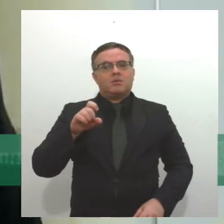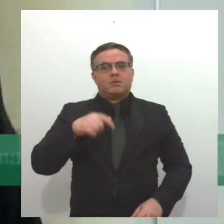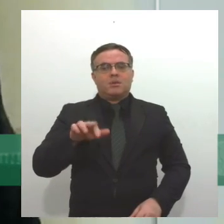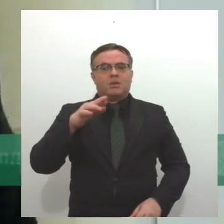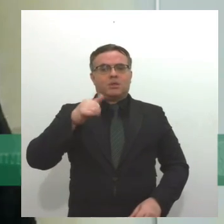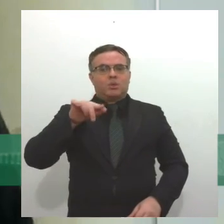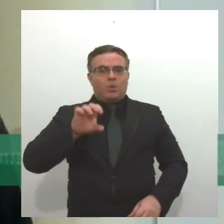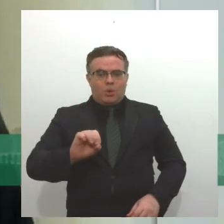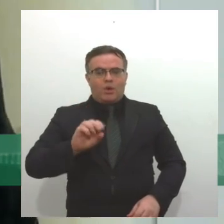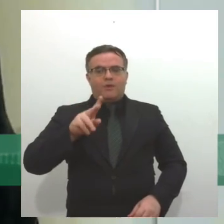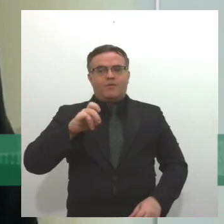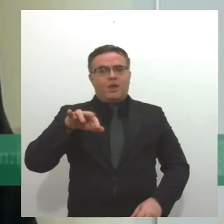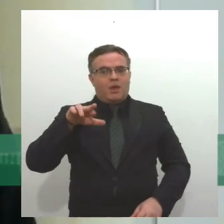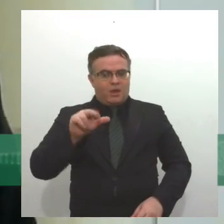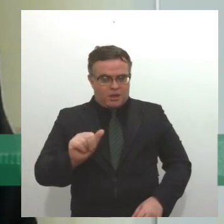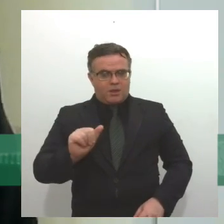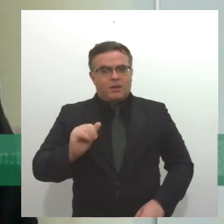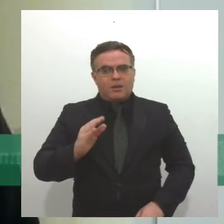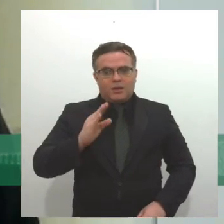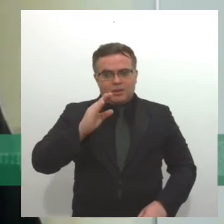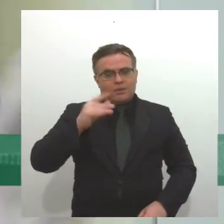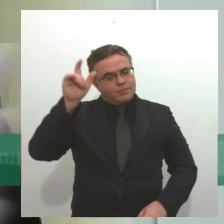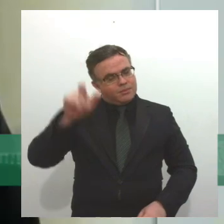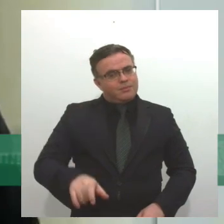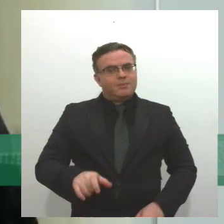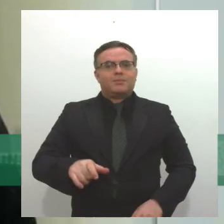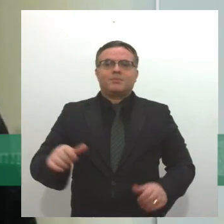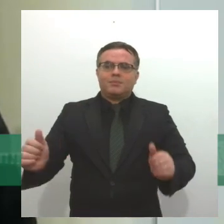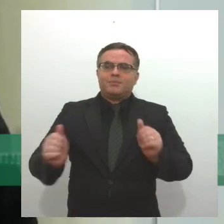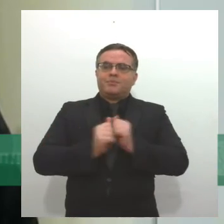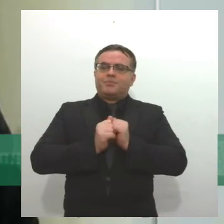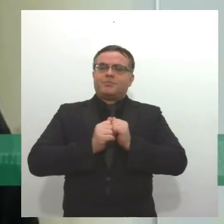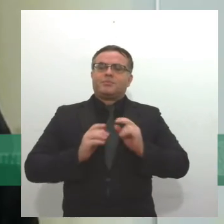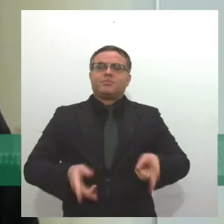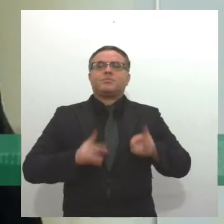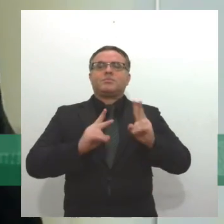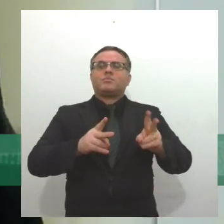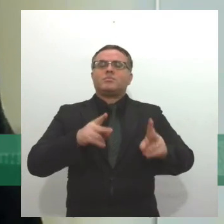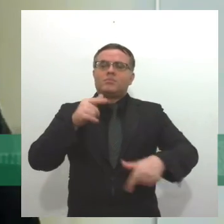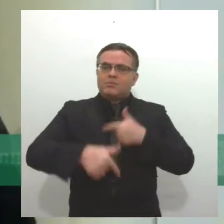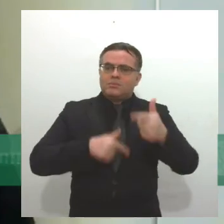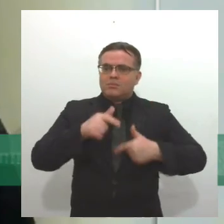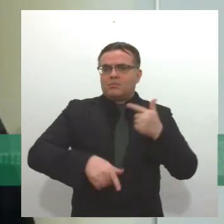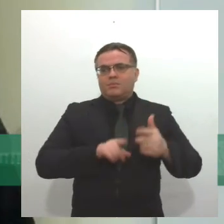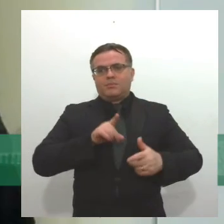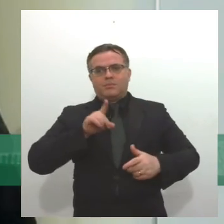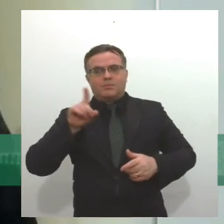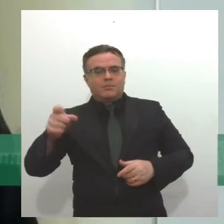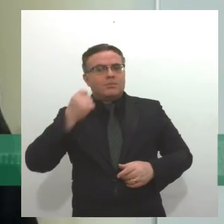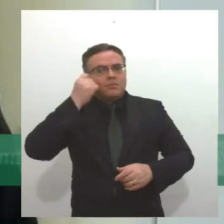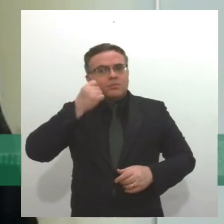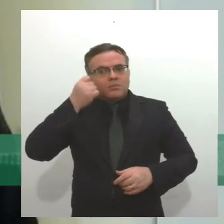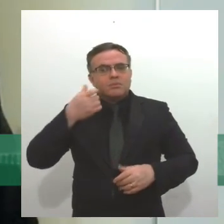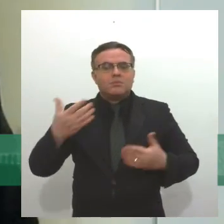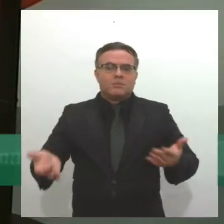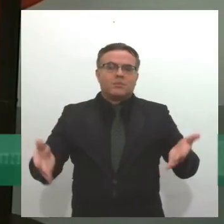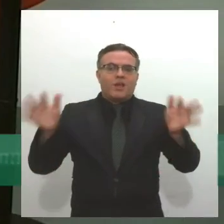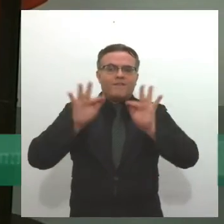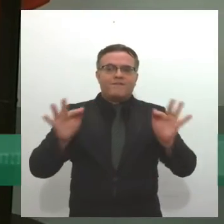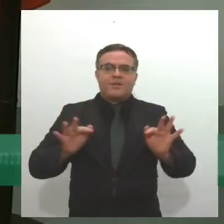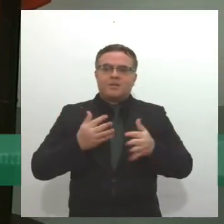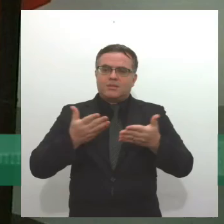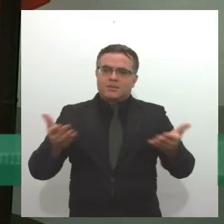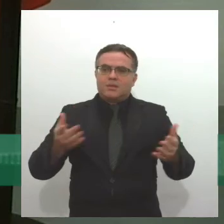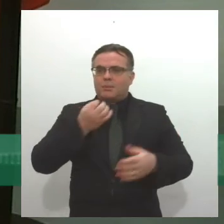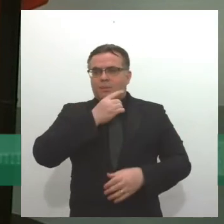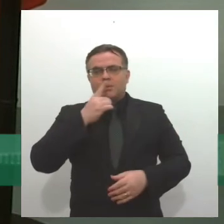nos honra muito, engrandece muito o nosso partido com o seu trabalho no Senado da República. Muito obrigado a todos e felicidades. Obrigado, um